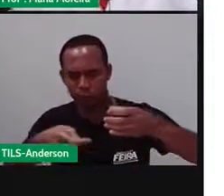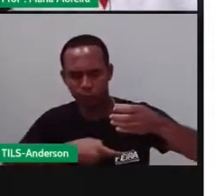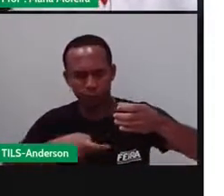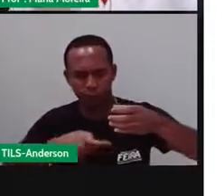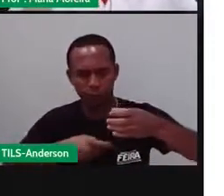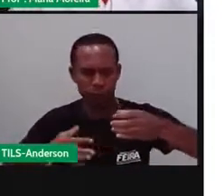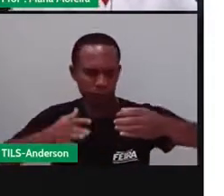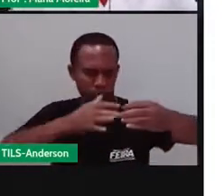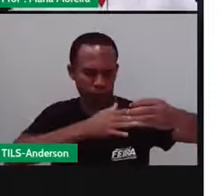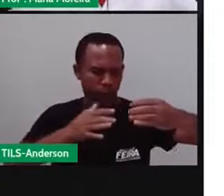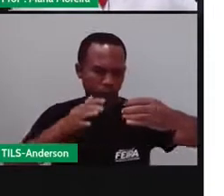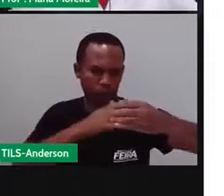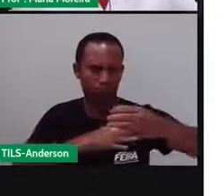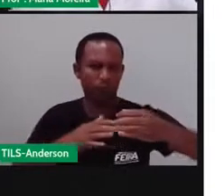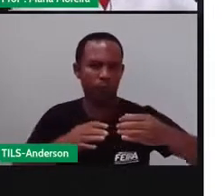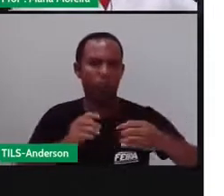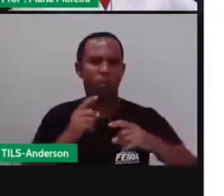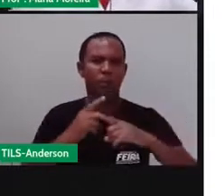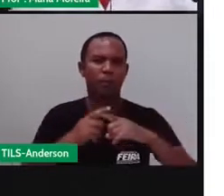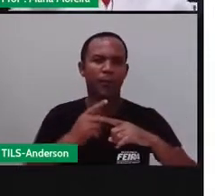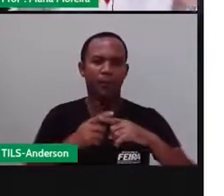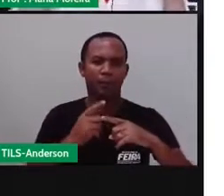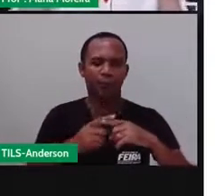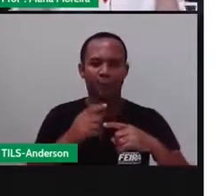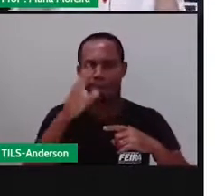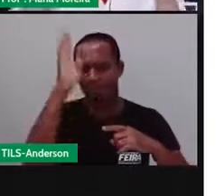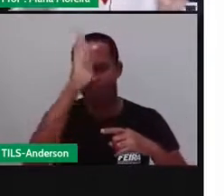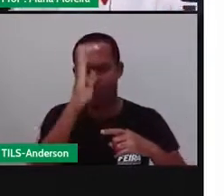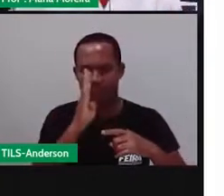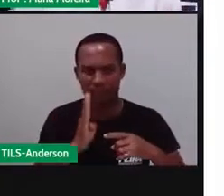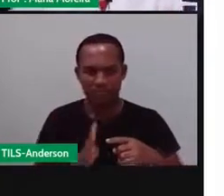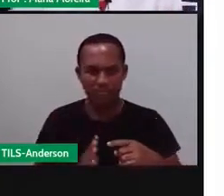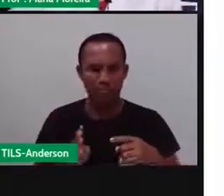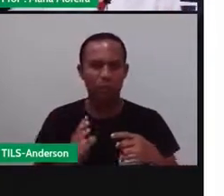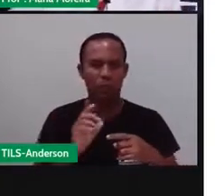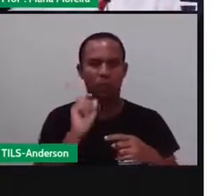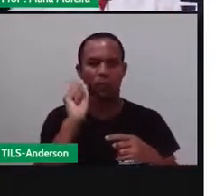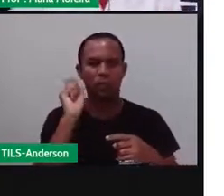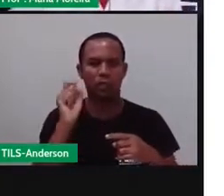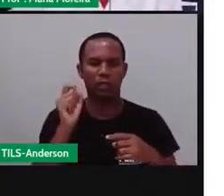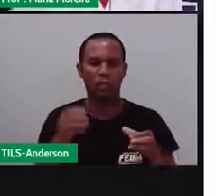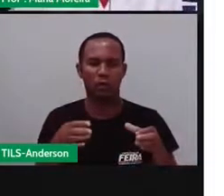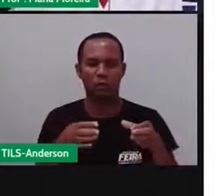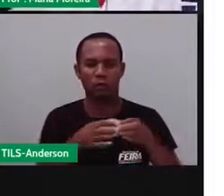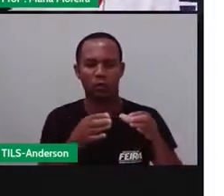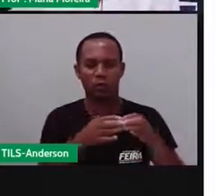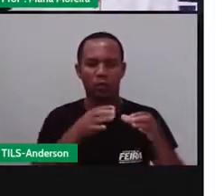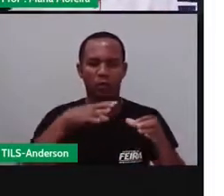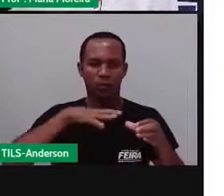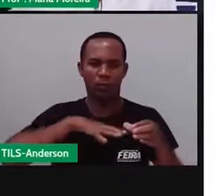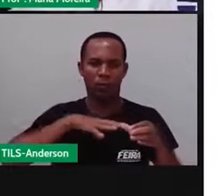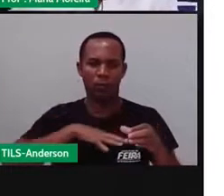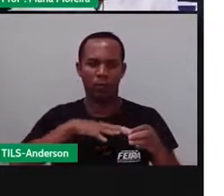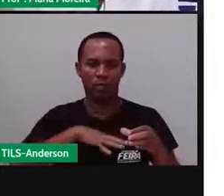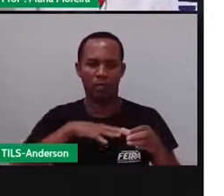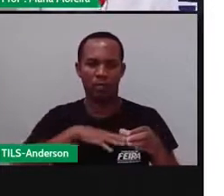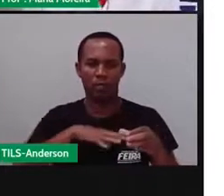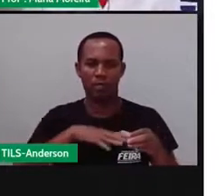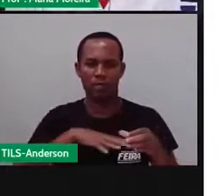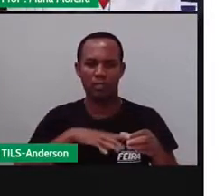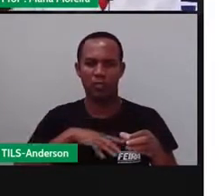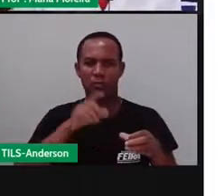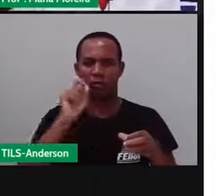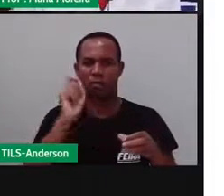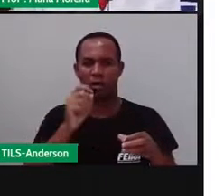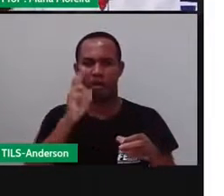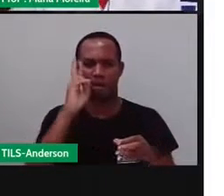quê? O Brasil, ele foi colonizado, né, pelos portugueses. E Portugal fica onde? Lá